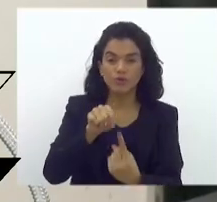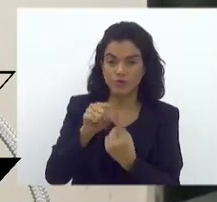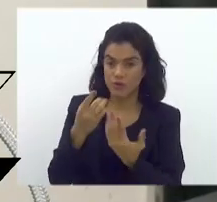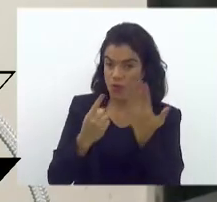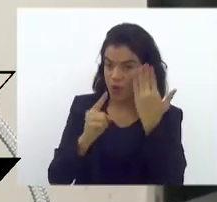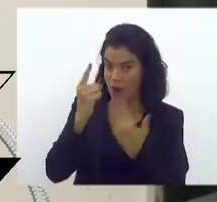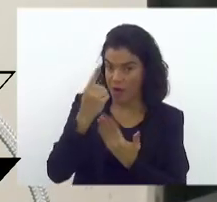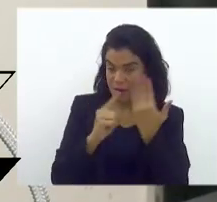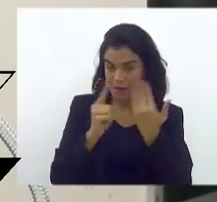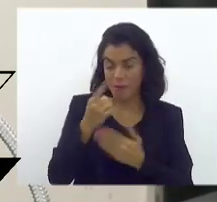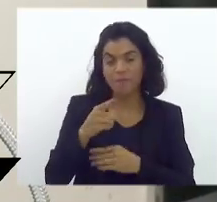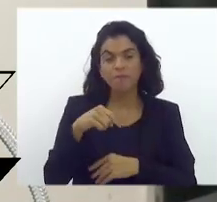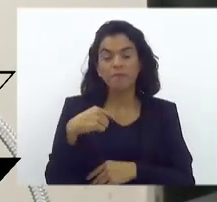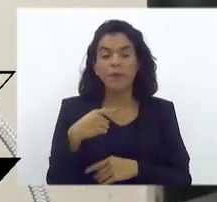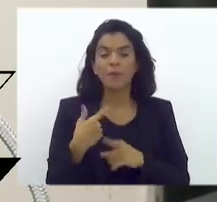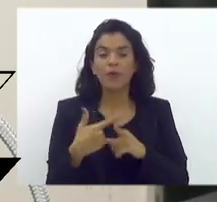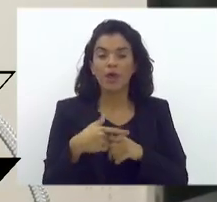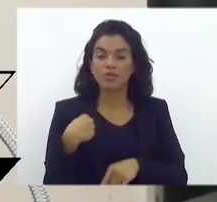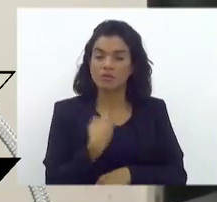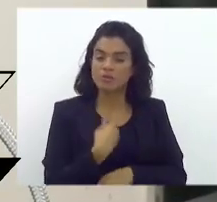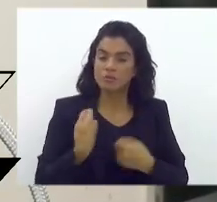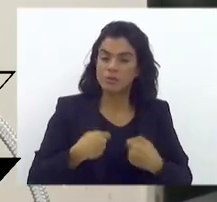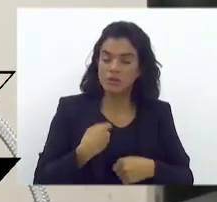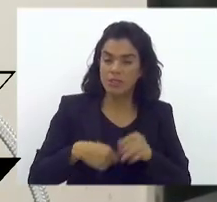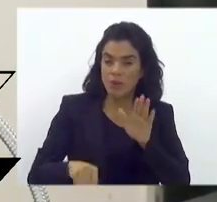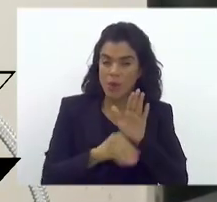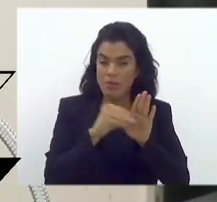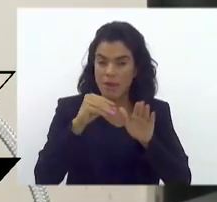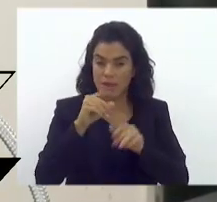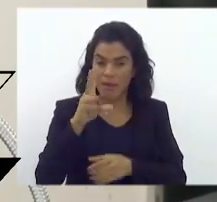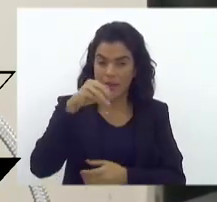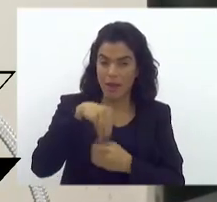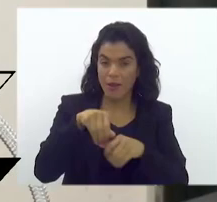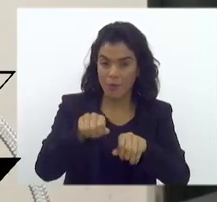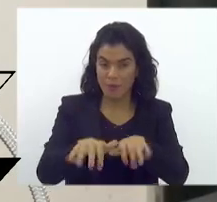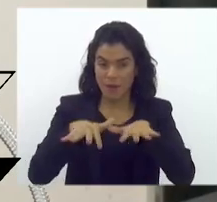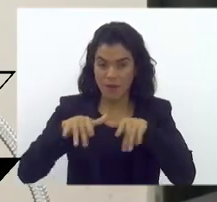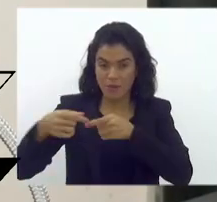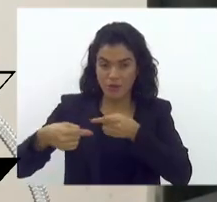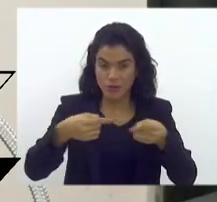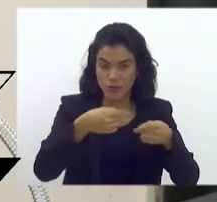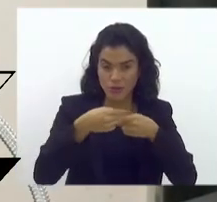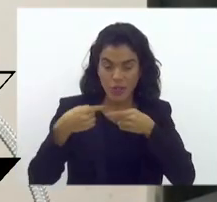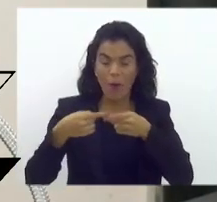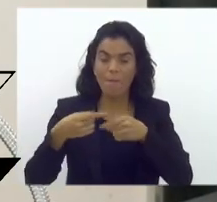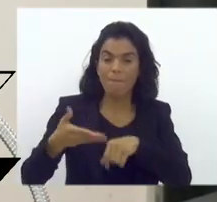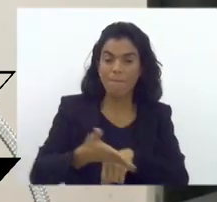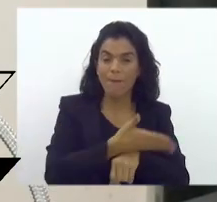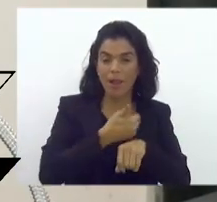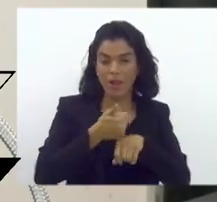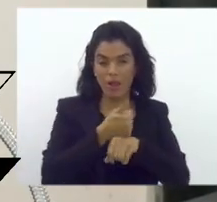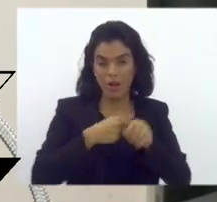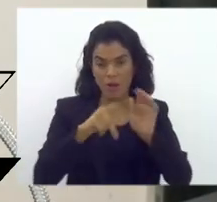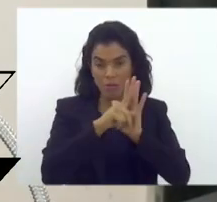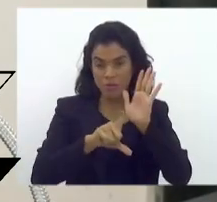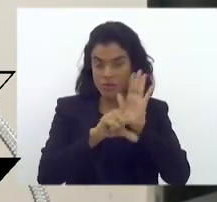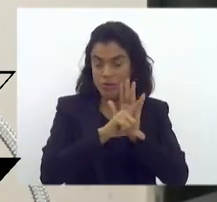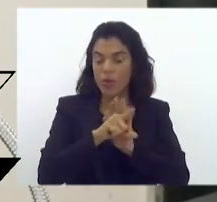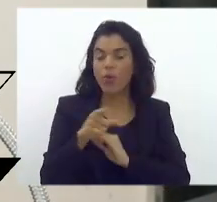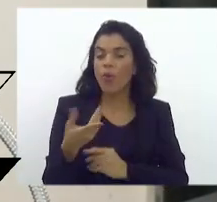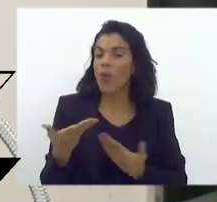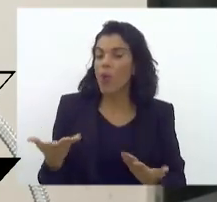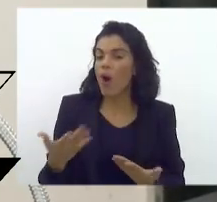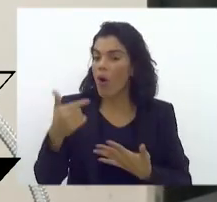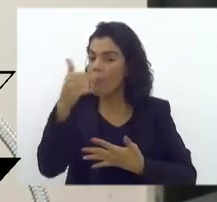gente possa, em tempo oportuno, nas emendas de plenário, aprimorar o projeto nesse sentido para determinar de forma objetiva quais seriam